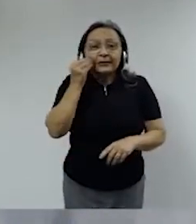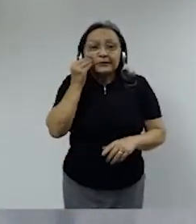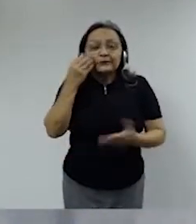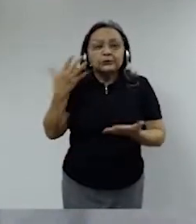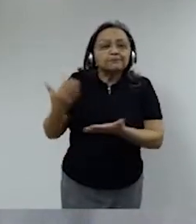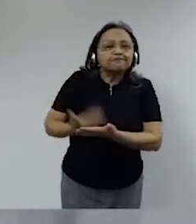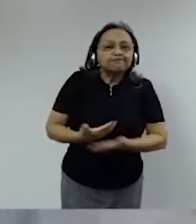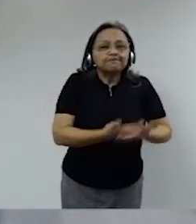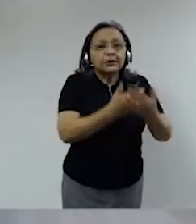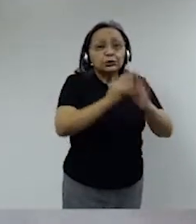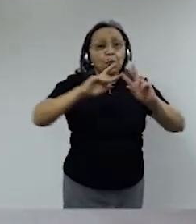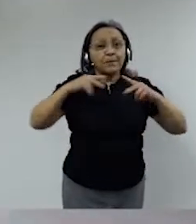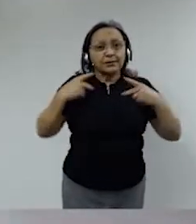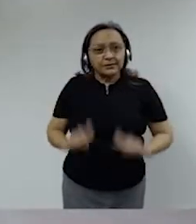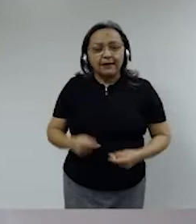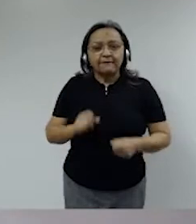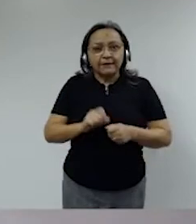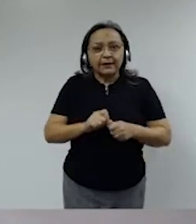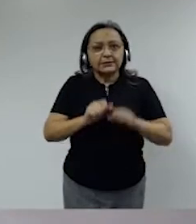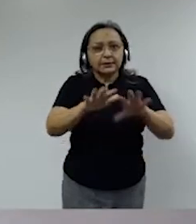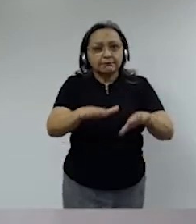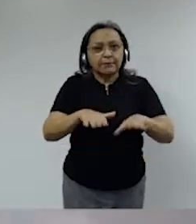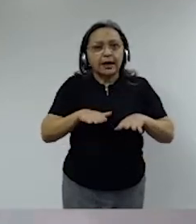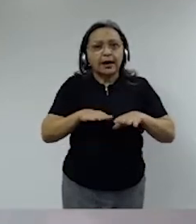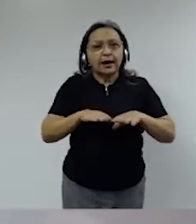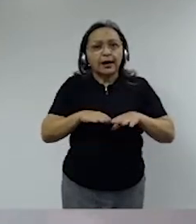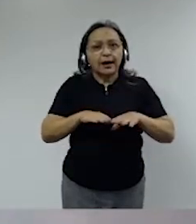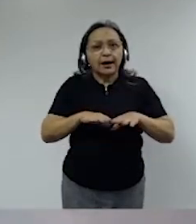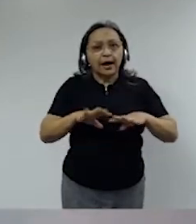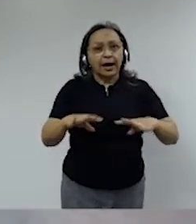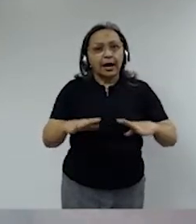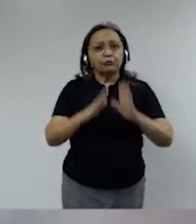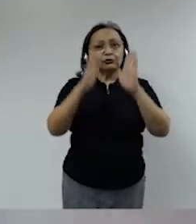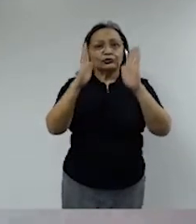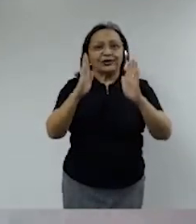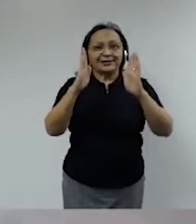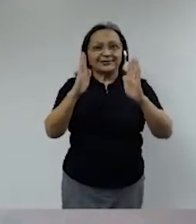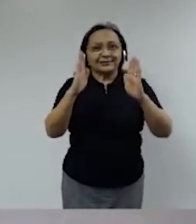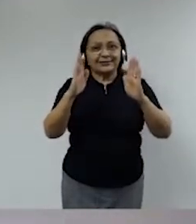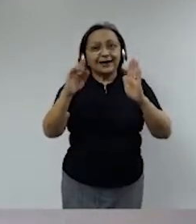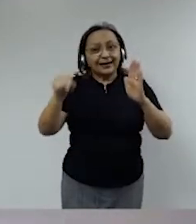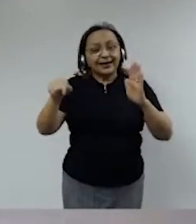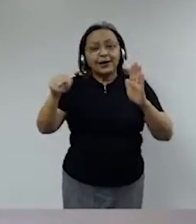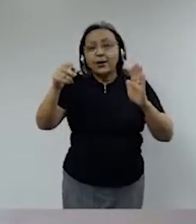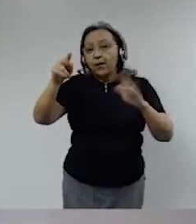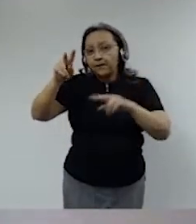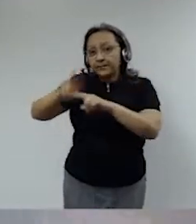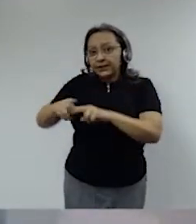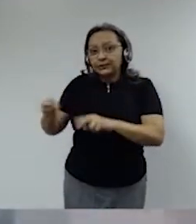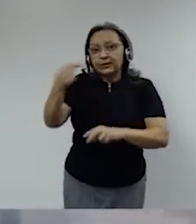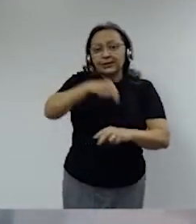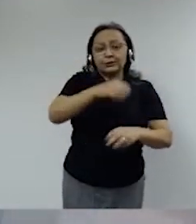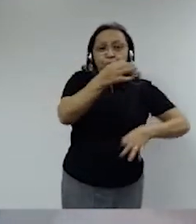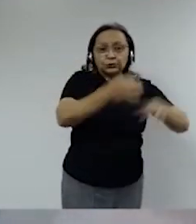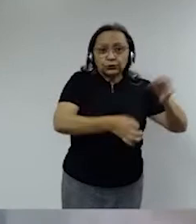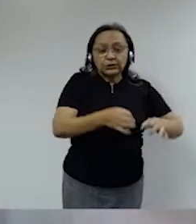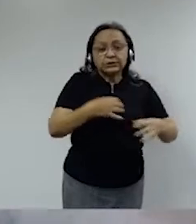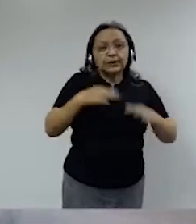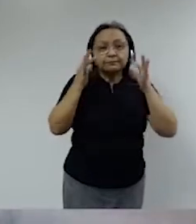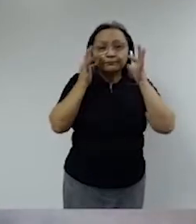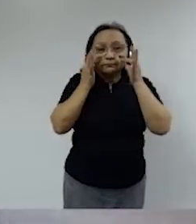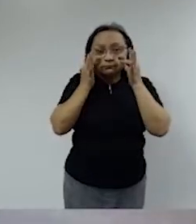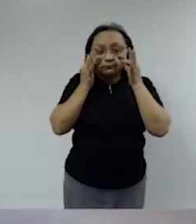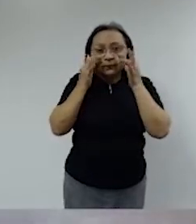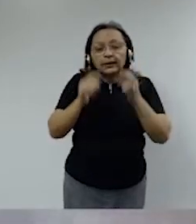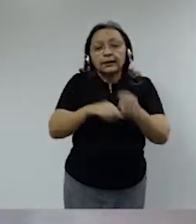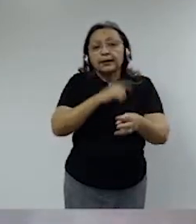humanizar, você faz uma audiência, não é? Que, a meu juízo, deve ser presencial, né? E a terceira sessão, inclusive,